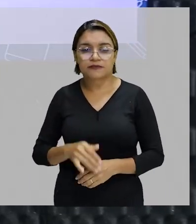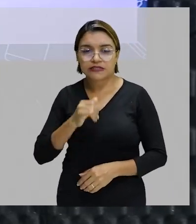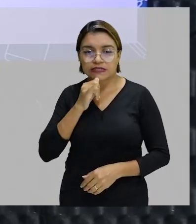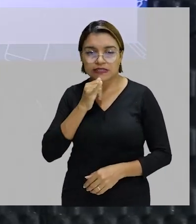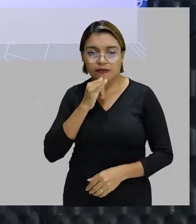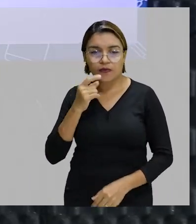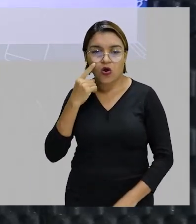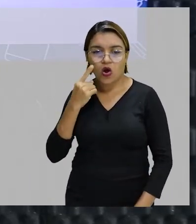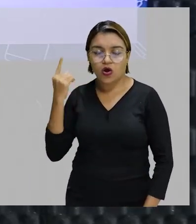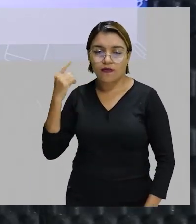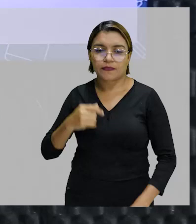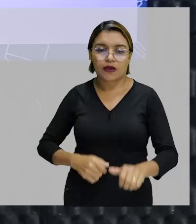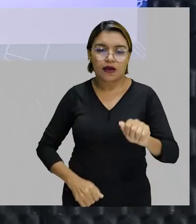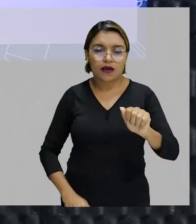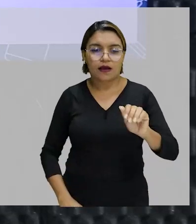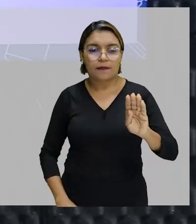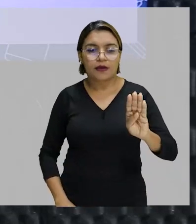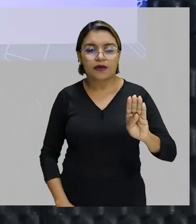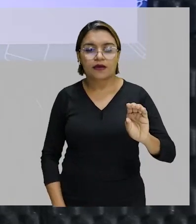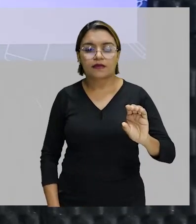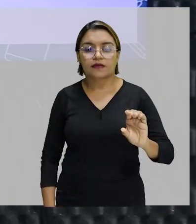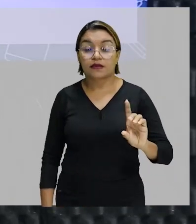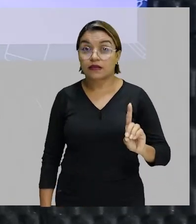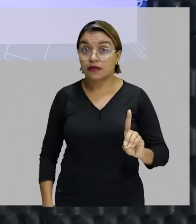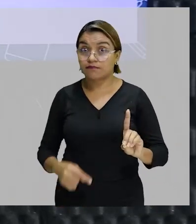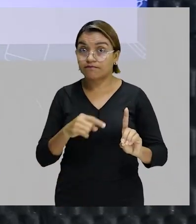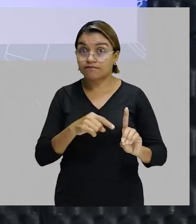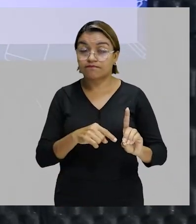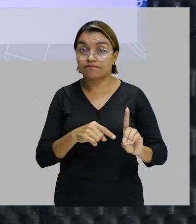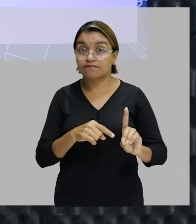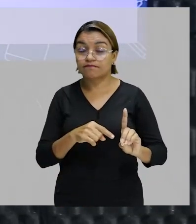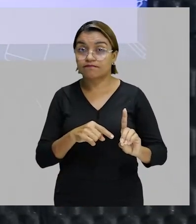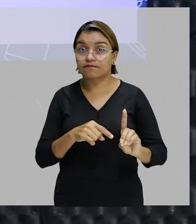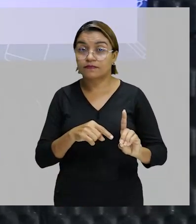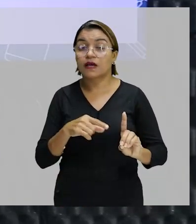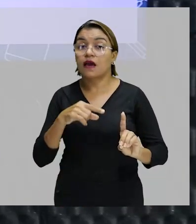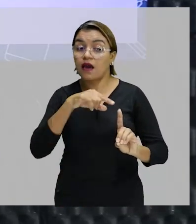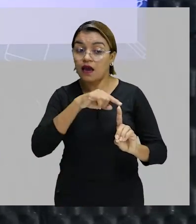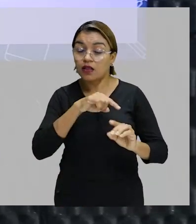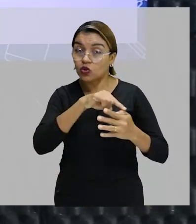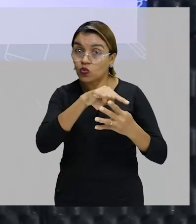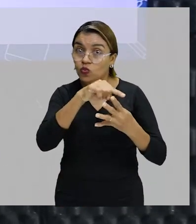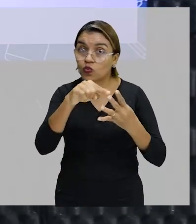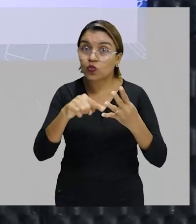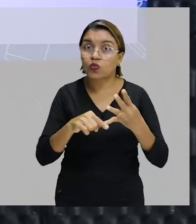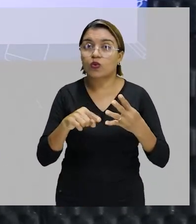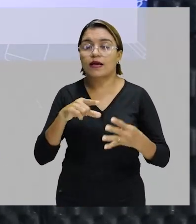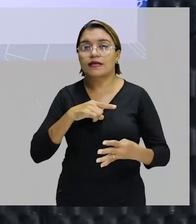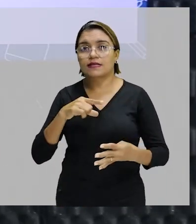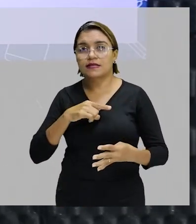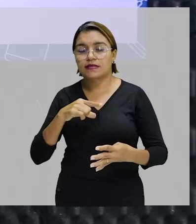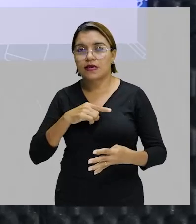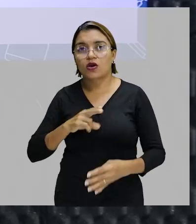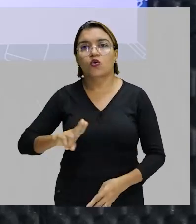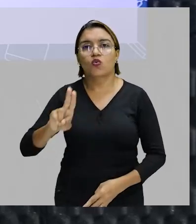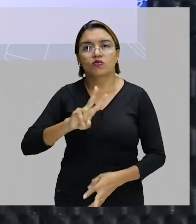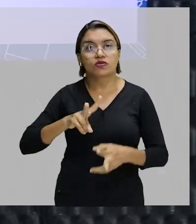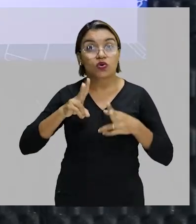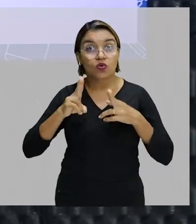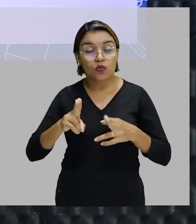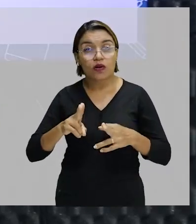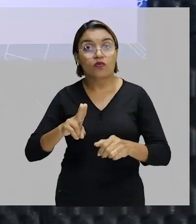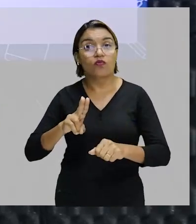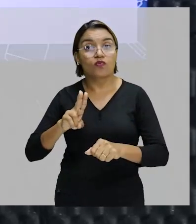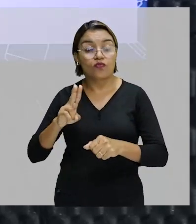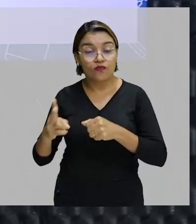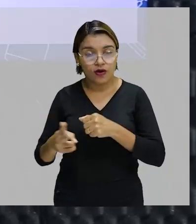letra A, letra B, letra C e letra D, porque todas elas têm a mesma conjugação do verbo auxiliar. E o